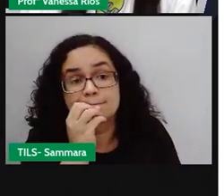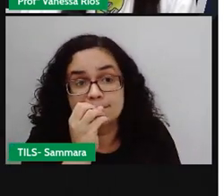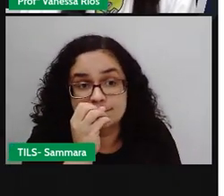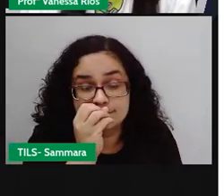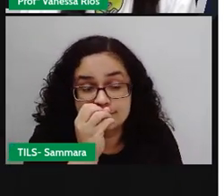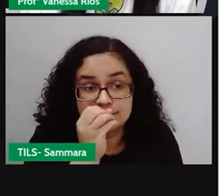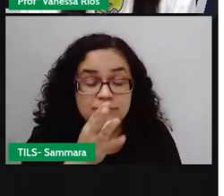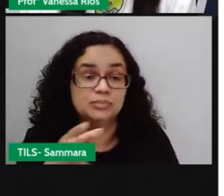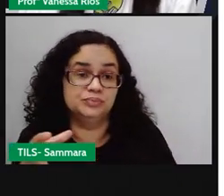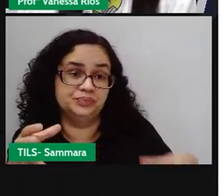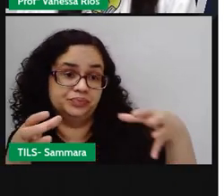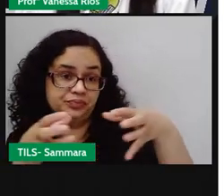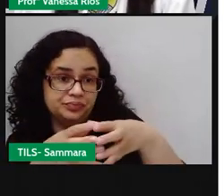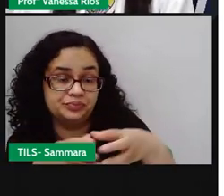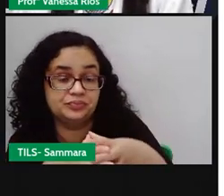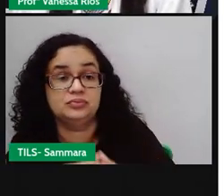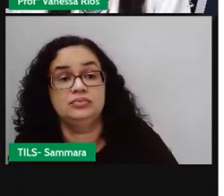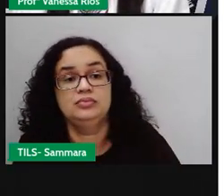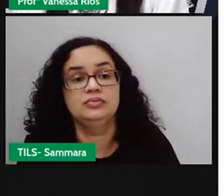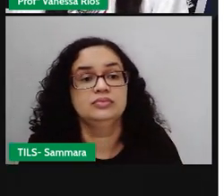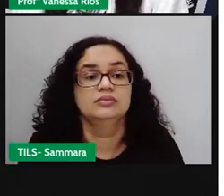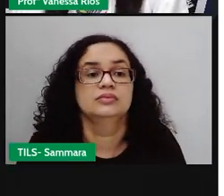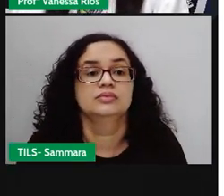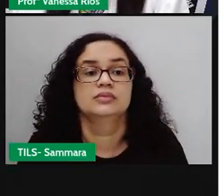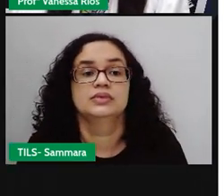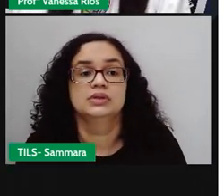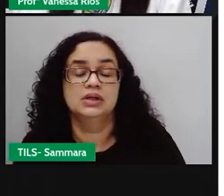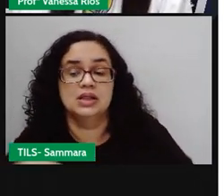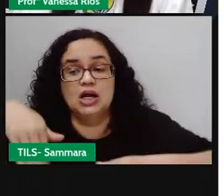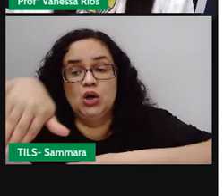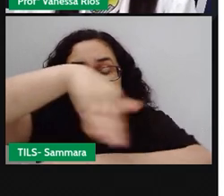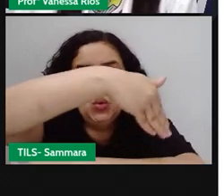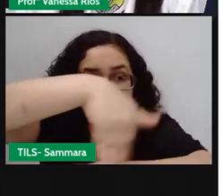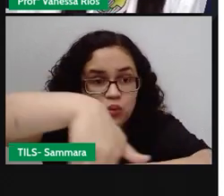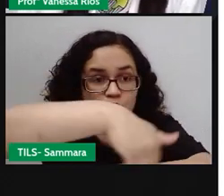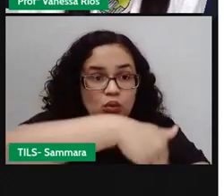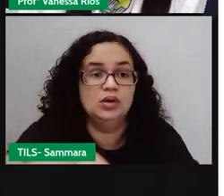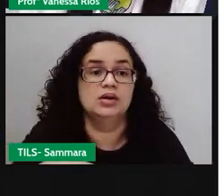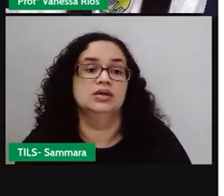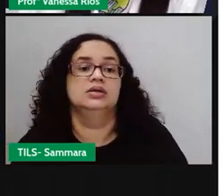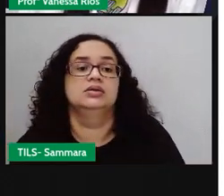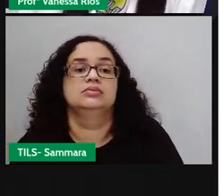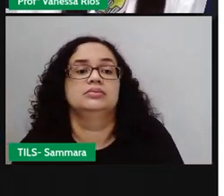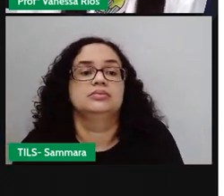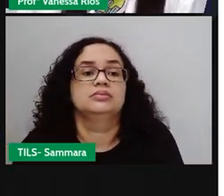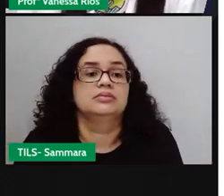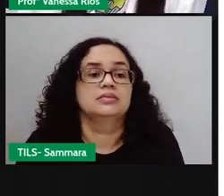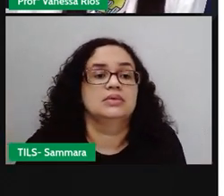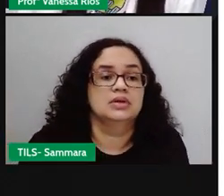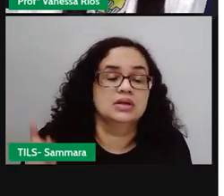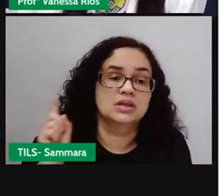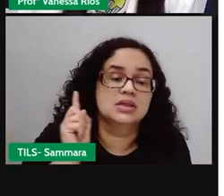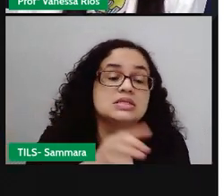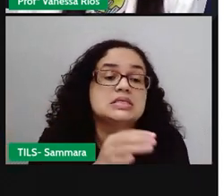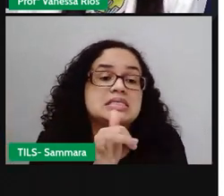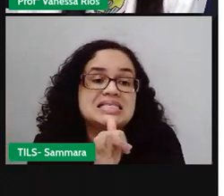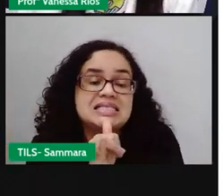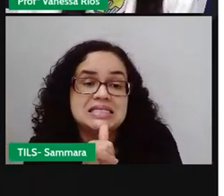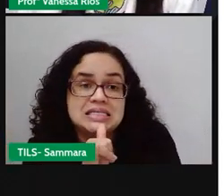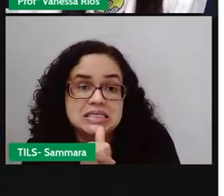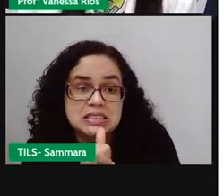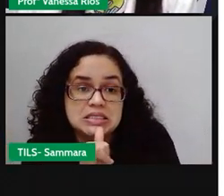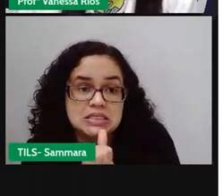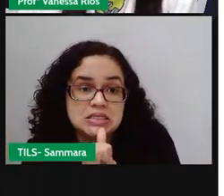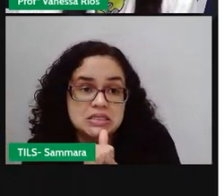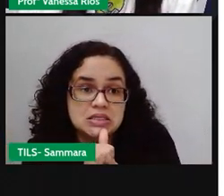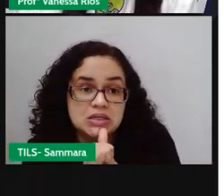da coletividade. Então, quando a gente passa aí, ó, nas ruas, nas praças, esses são exemplos de